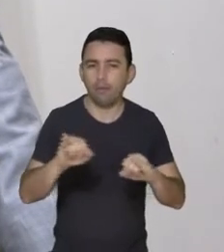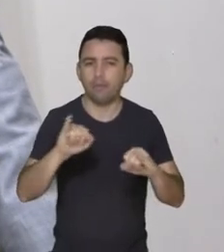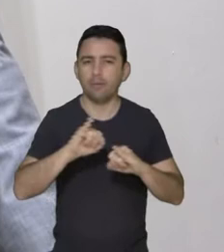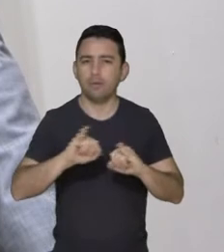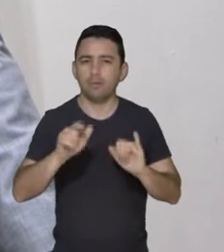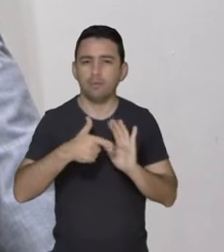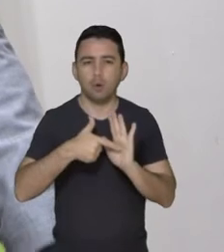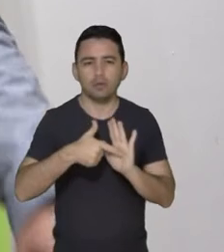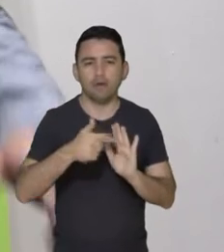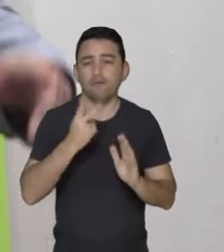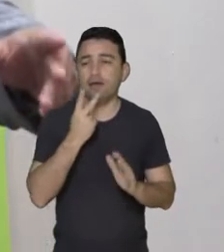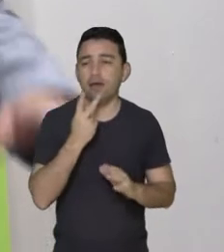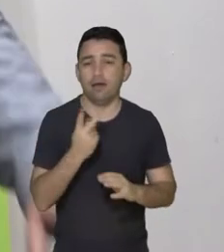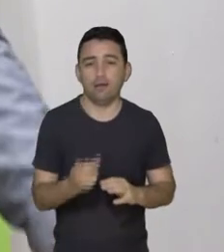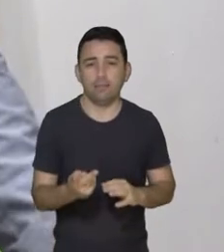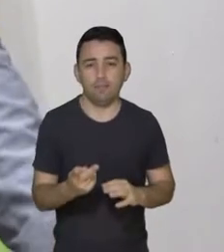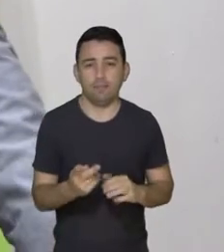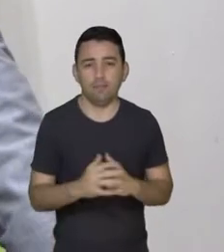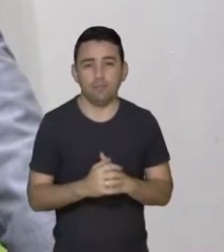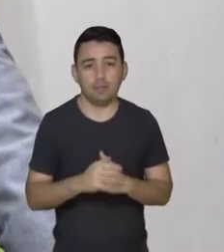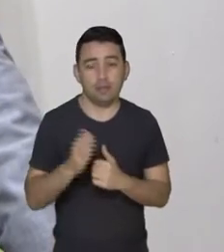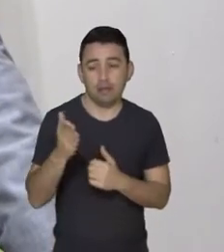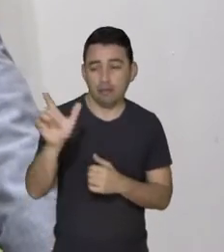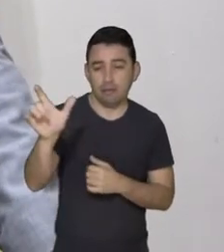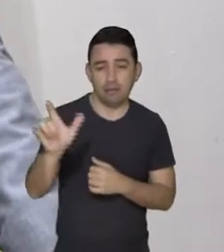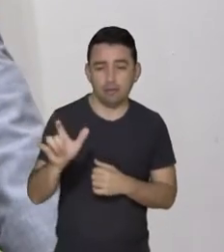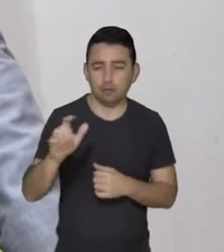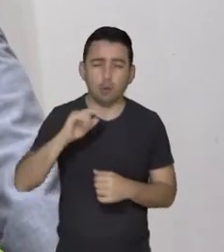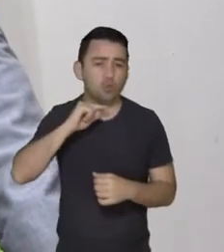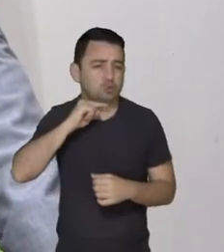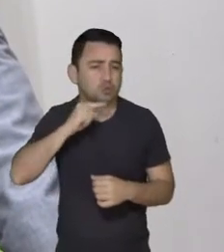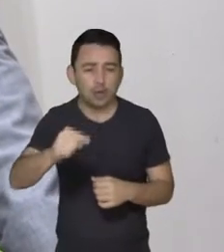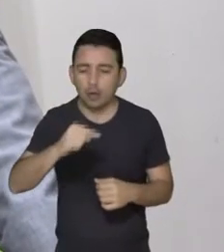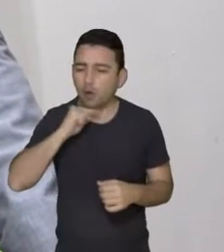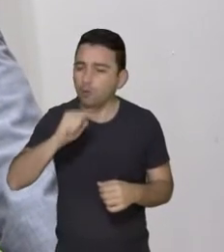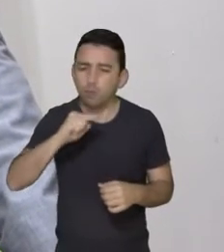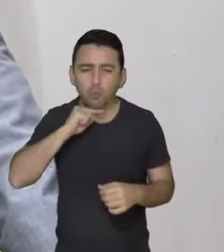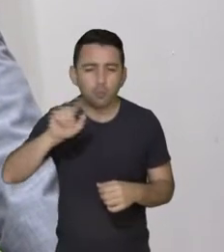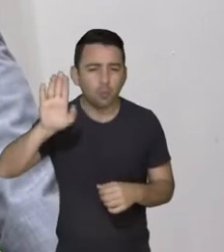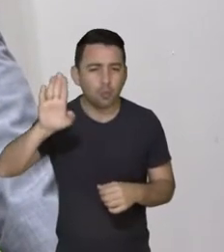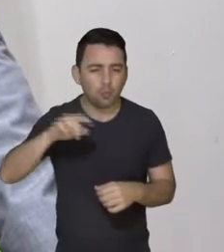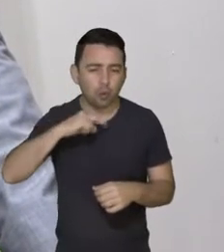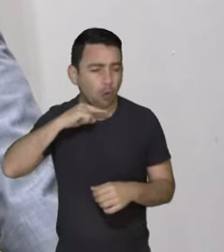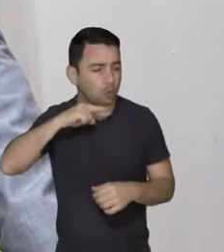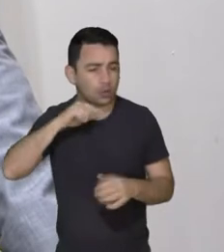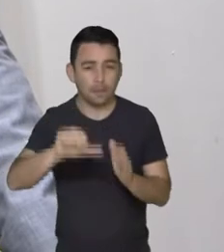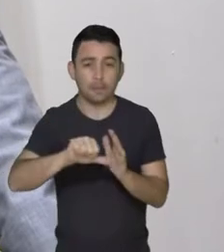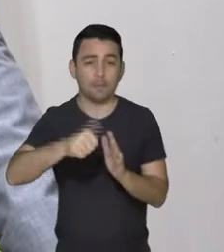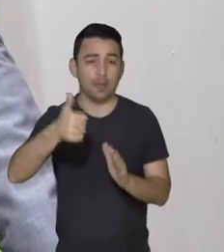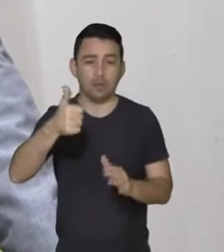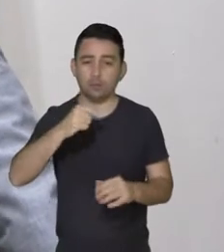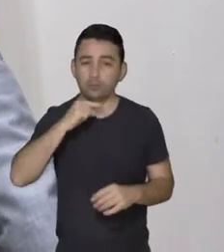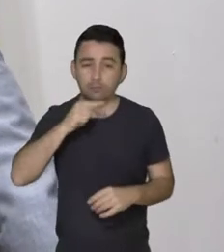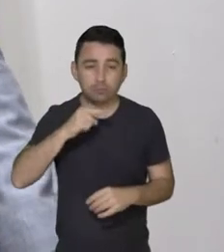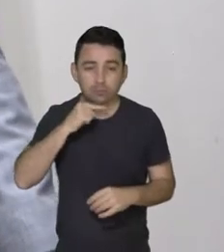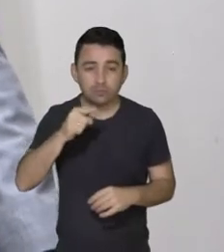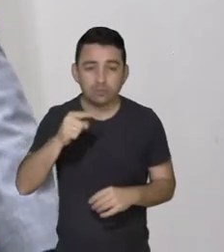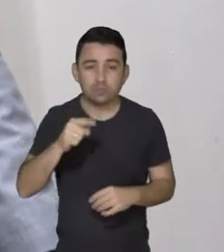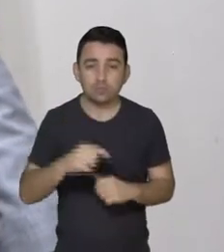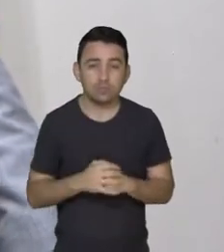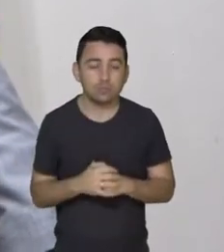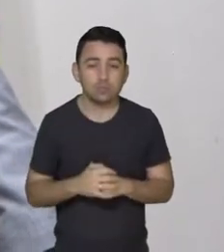falando que tal candidato não chega de primeiro mandato não chega a casa